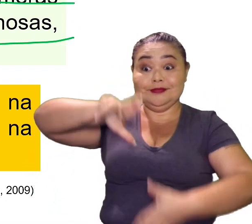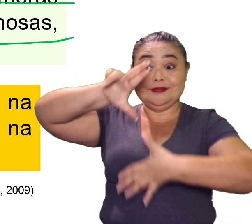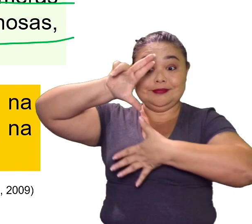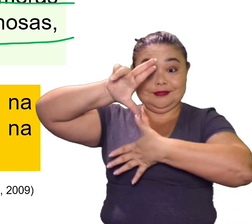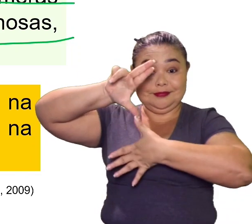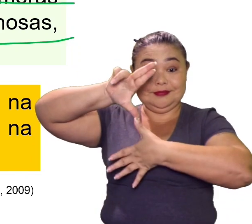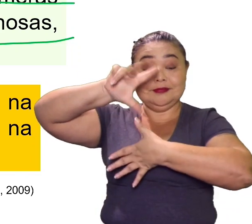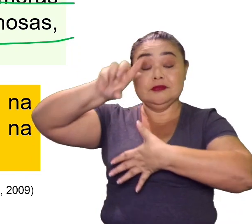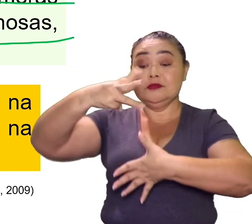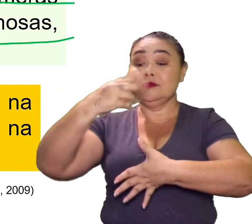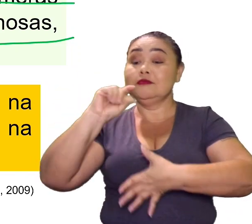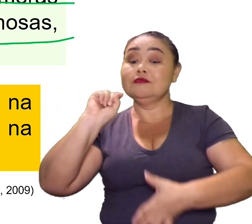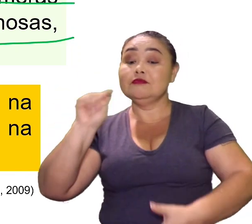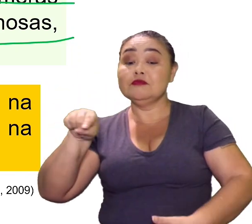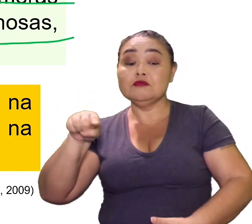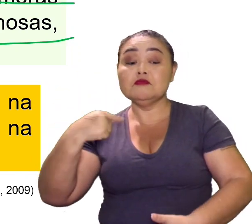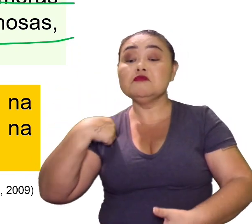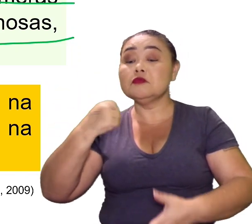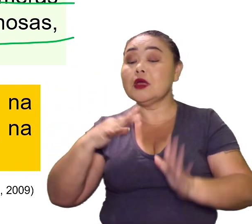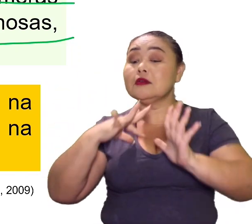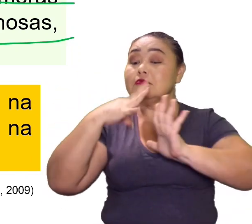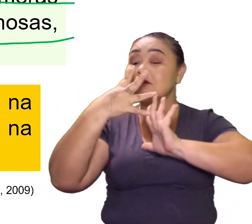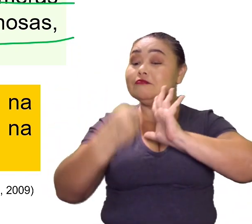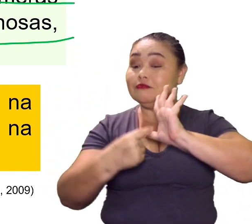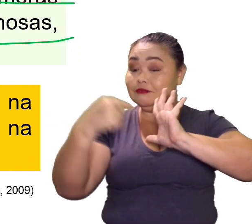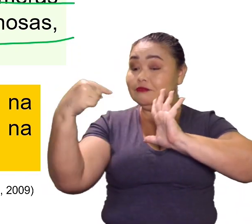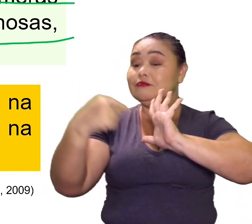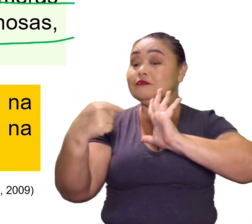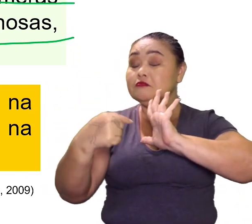gente pode levar o aluno a uma reflexão.